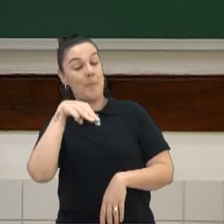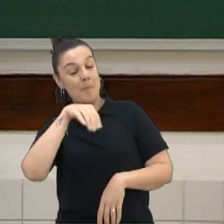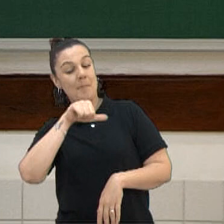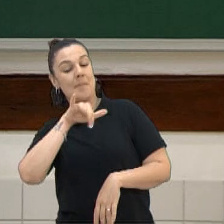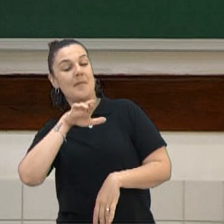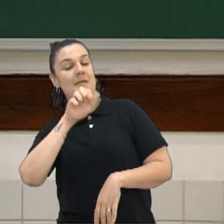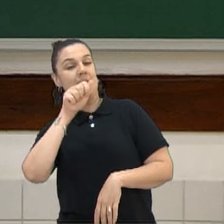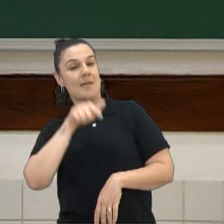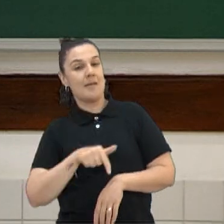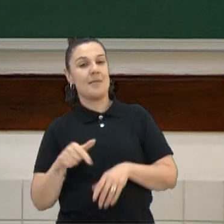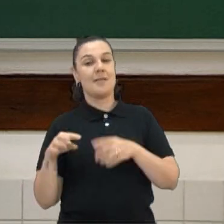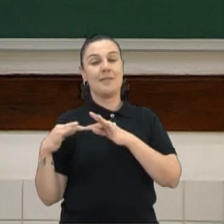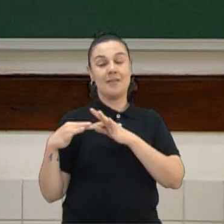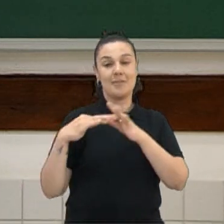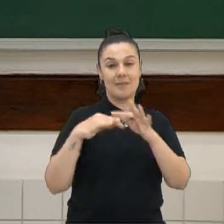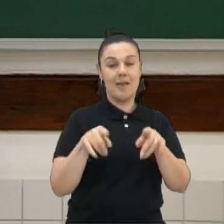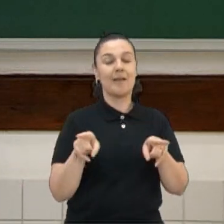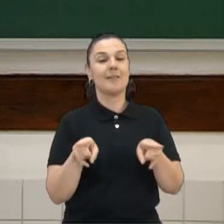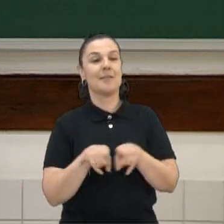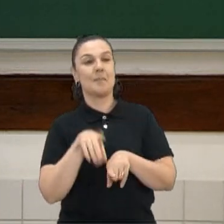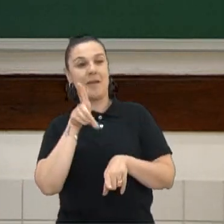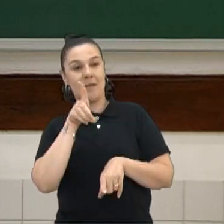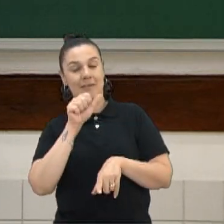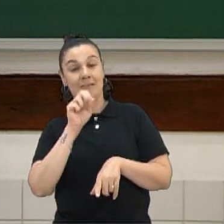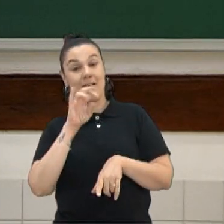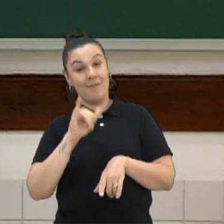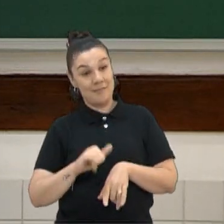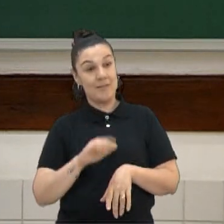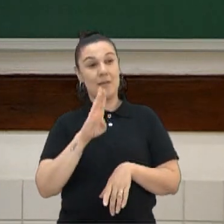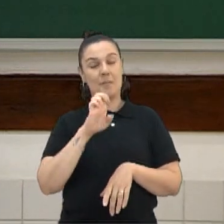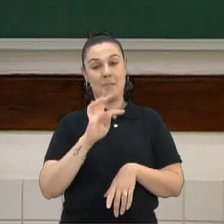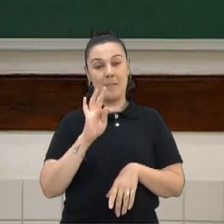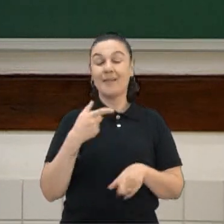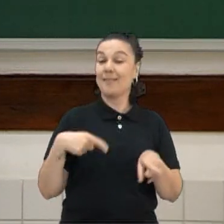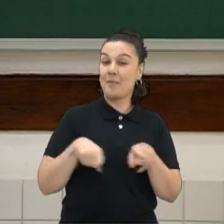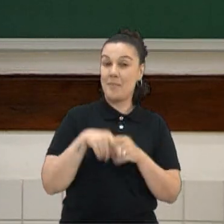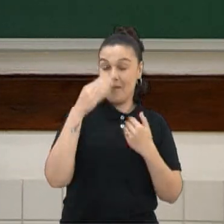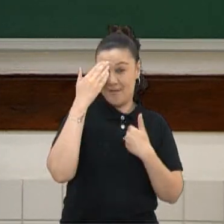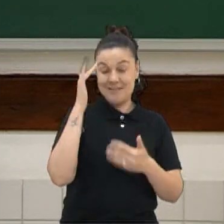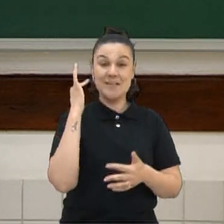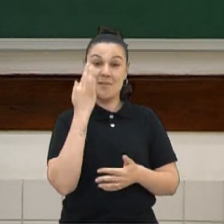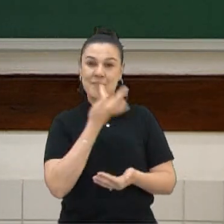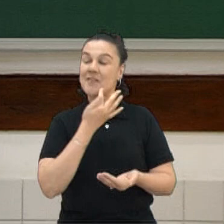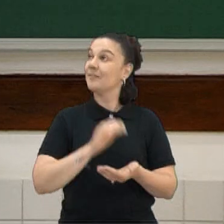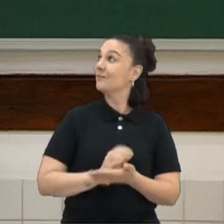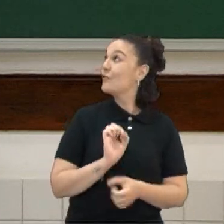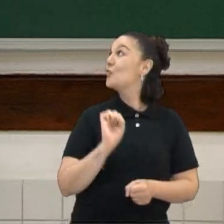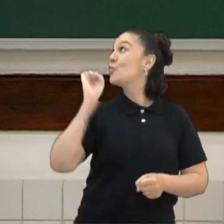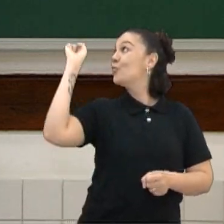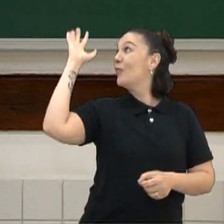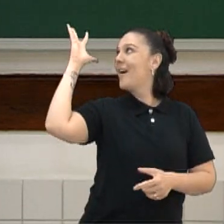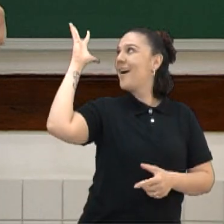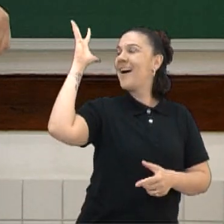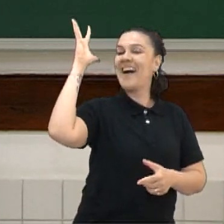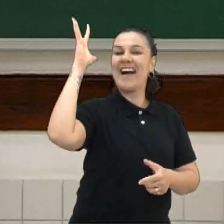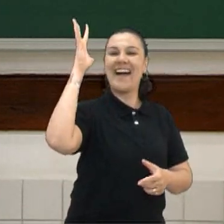aqui gravando, aos técnicos, o Davi e a Beth, e também agradecer a nossa intérprete, a Francis. Toca aqui,